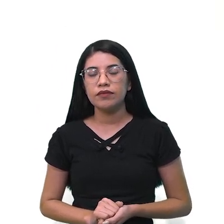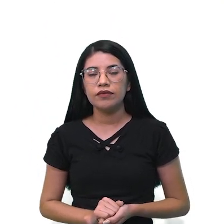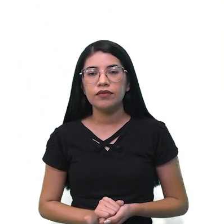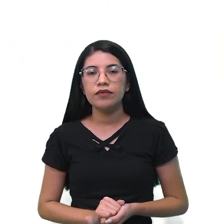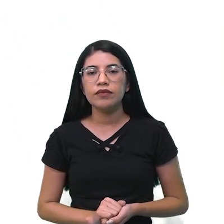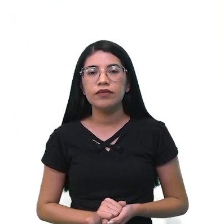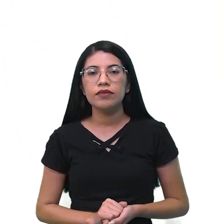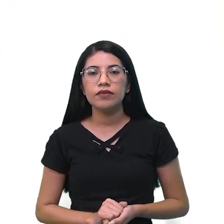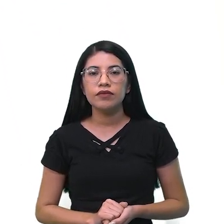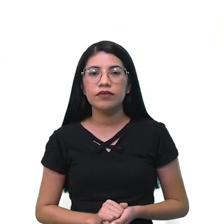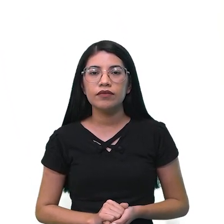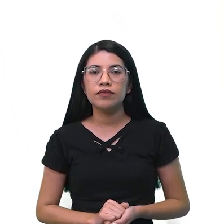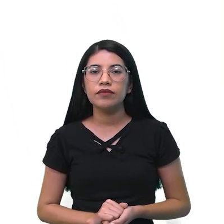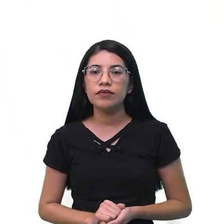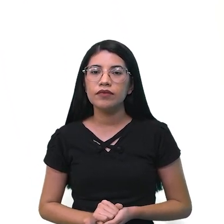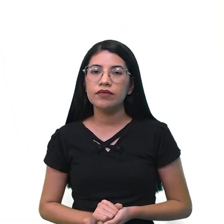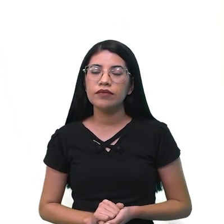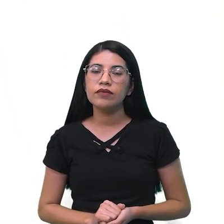Certo?